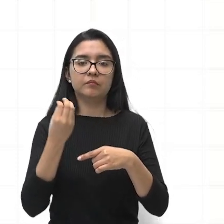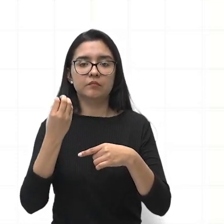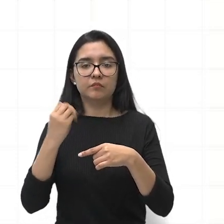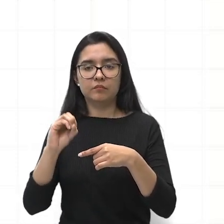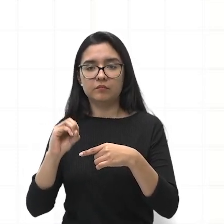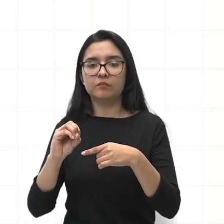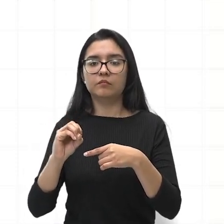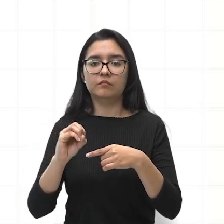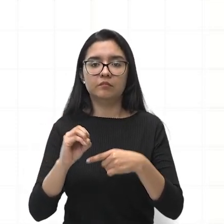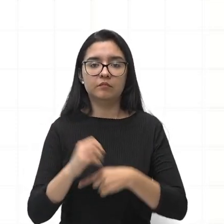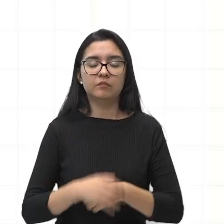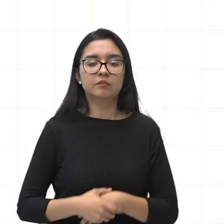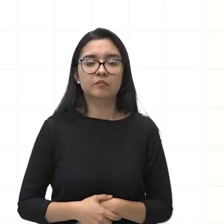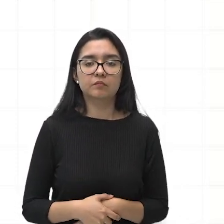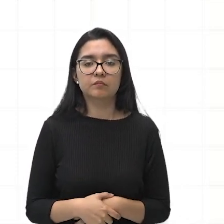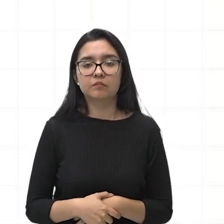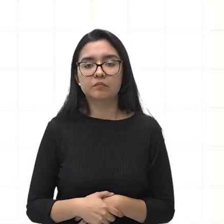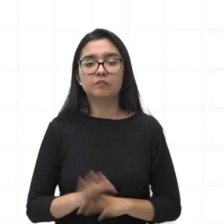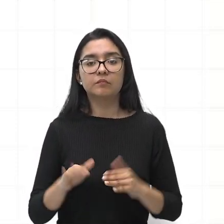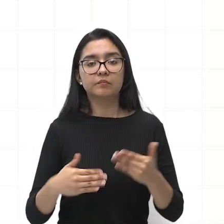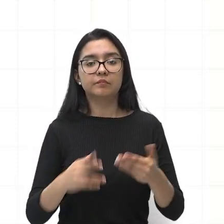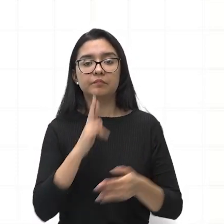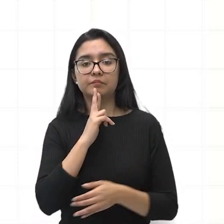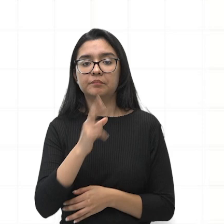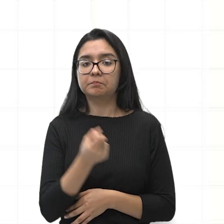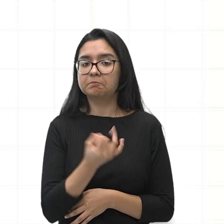precisa contar. Então nós teríamos o quê? Ó?